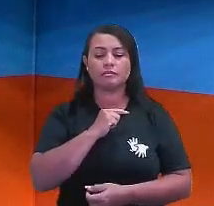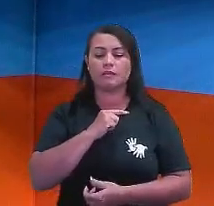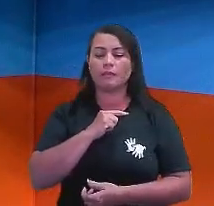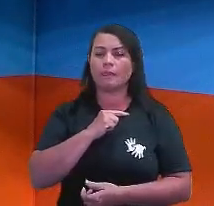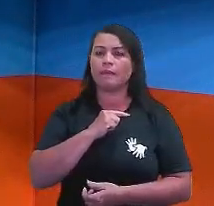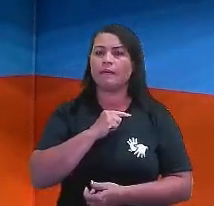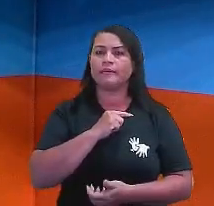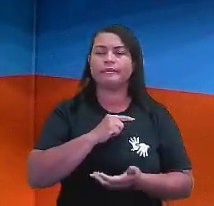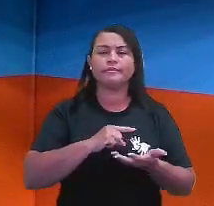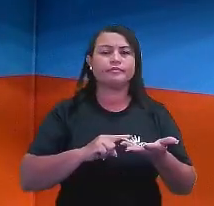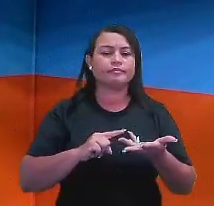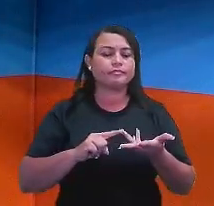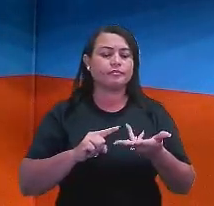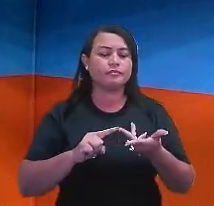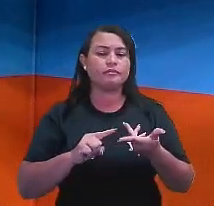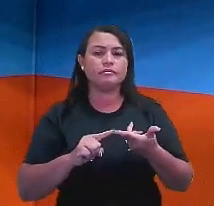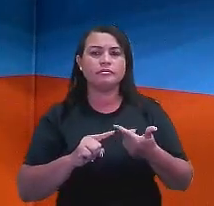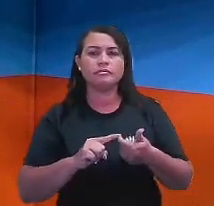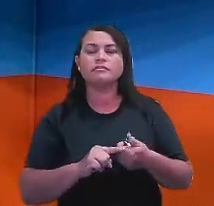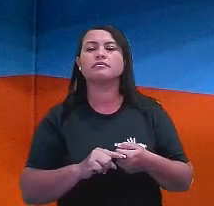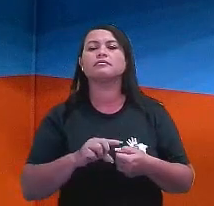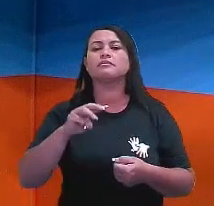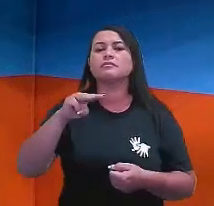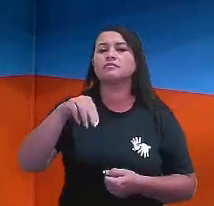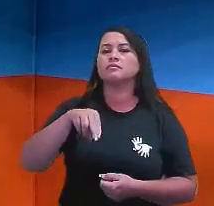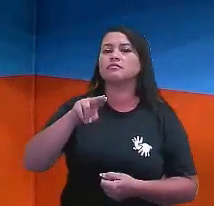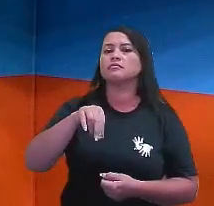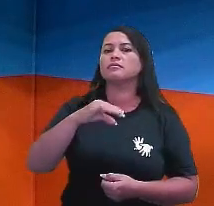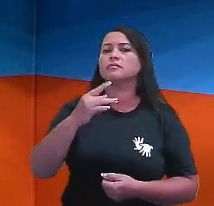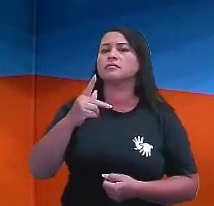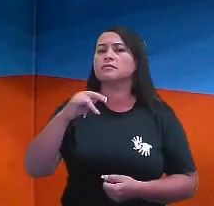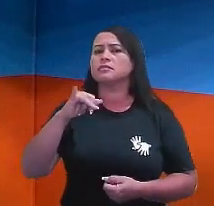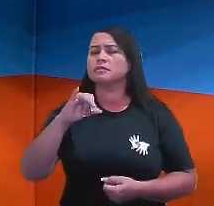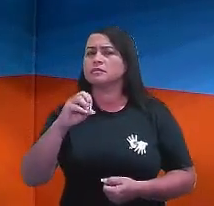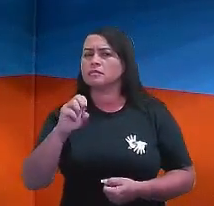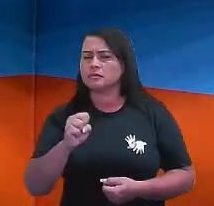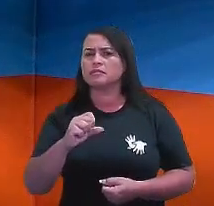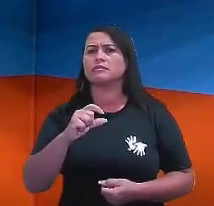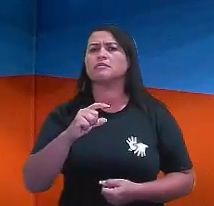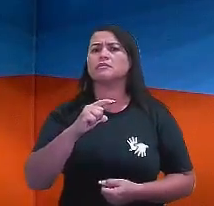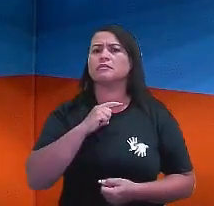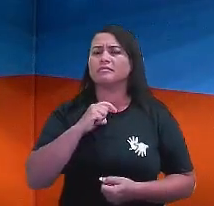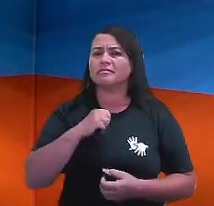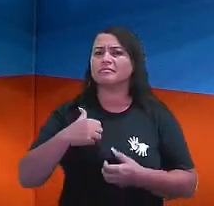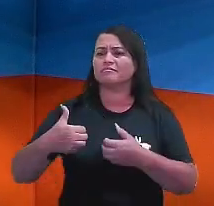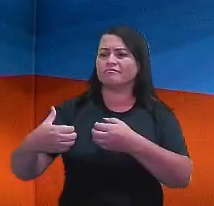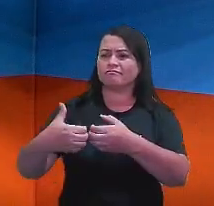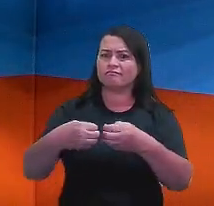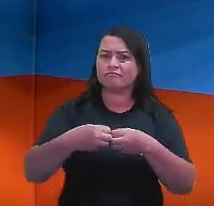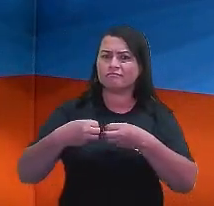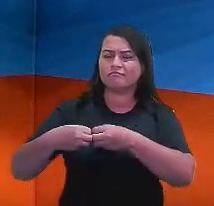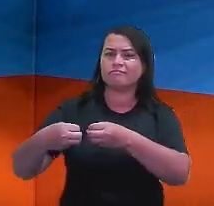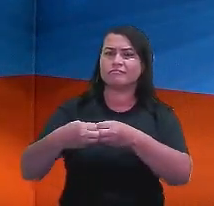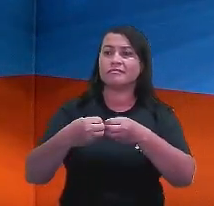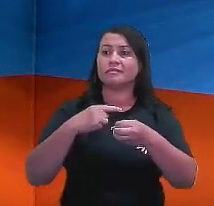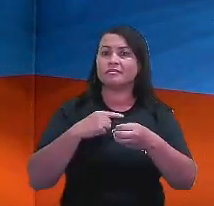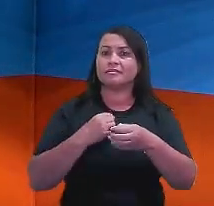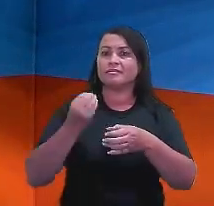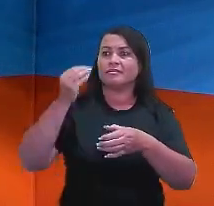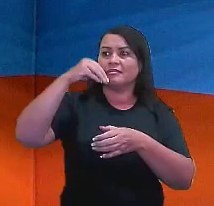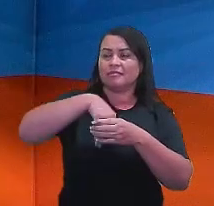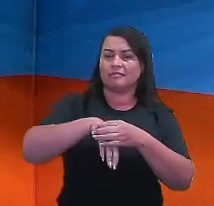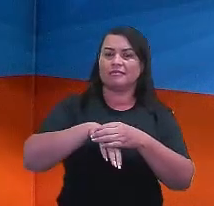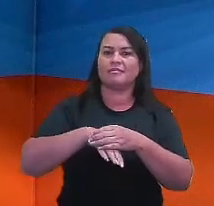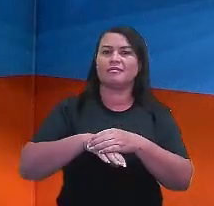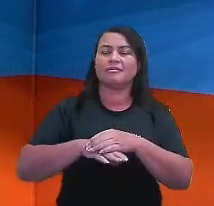vários municípios, que hoje são municípios, que faziam parte dessa região